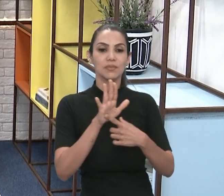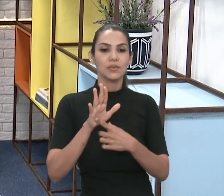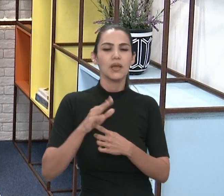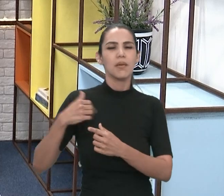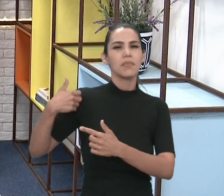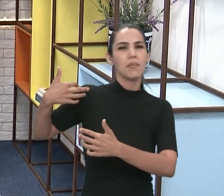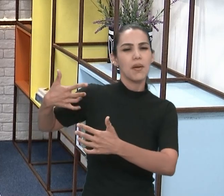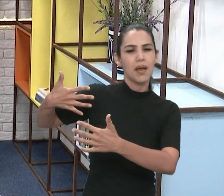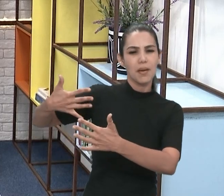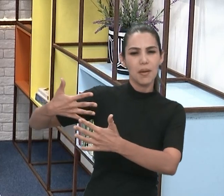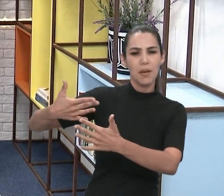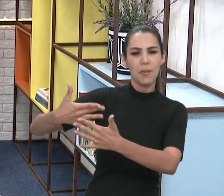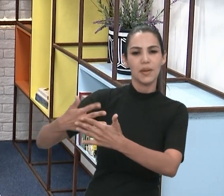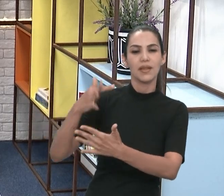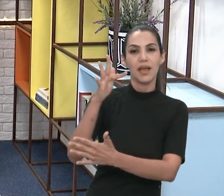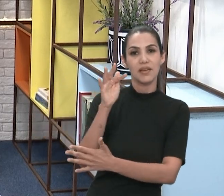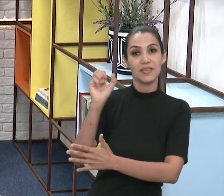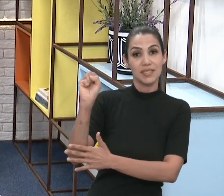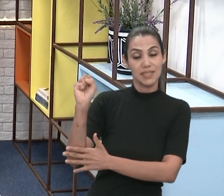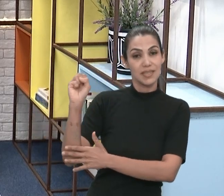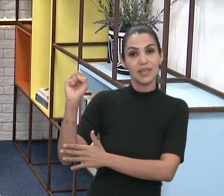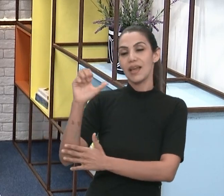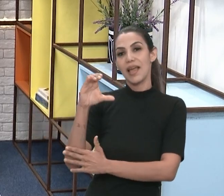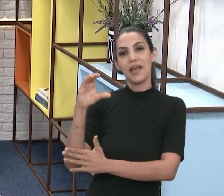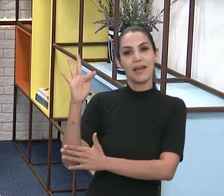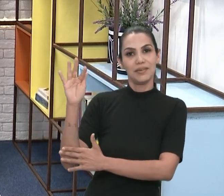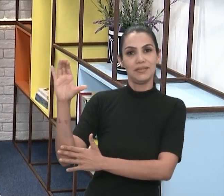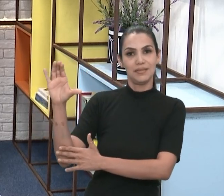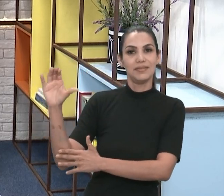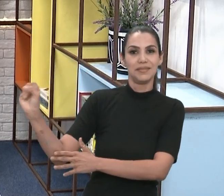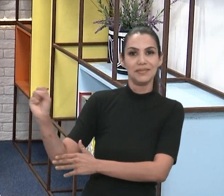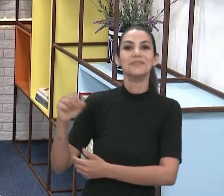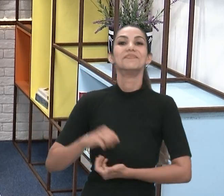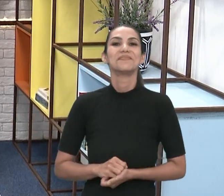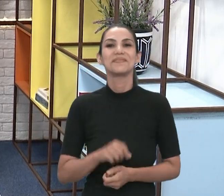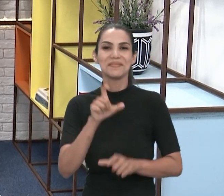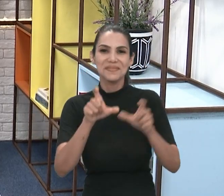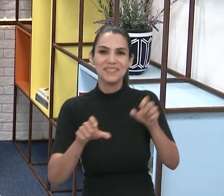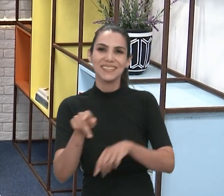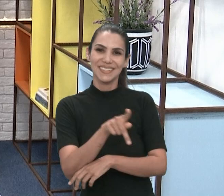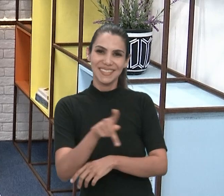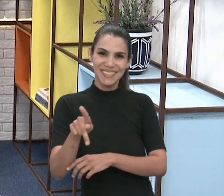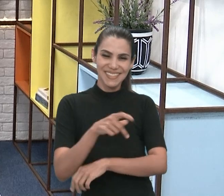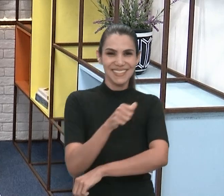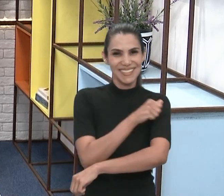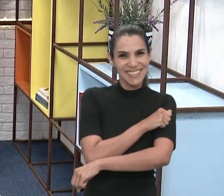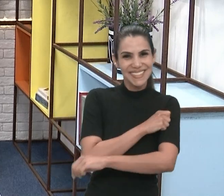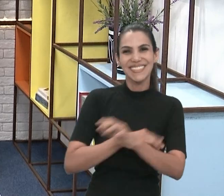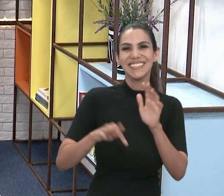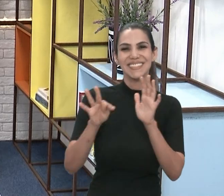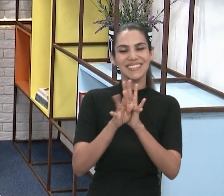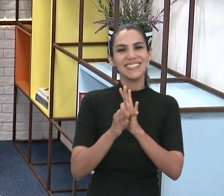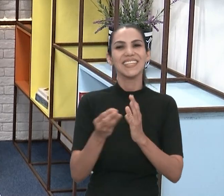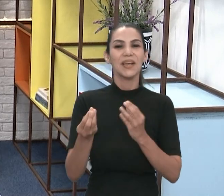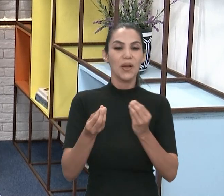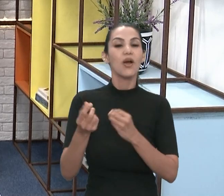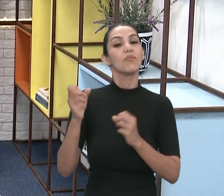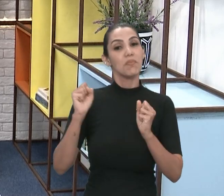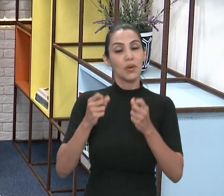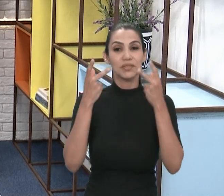e resgatar momentos e histórias na visão dos professores, alunos e técnicos. A exposição pode ser